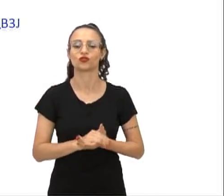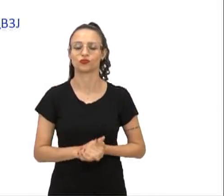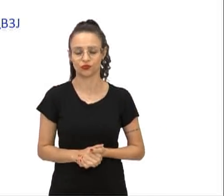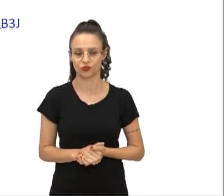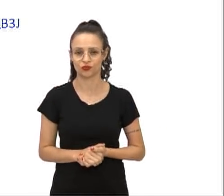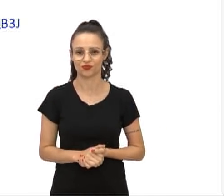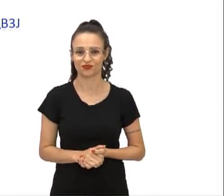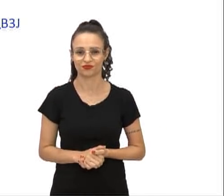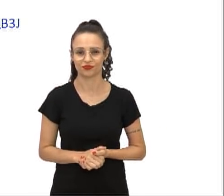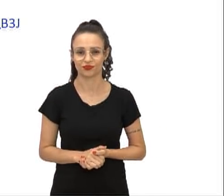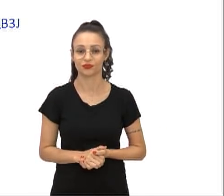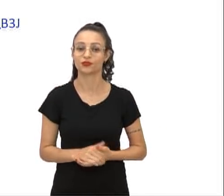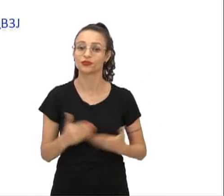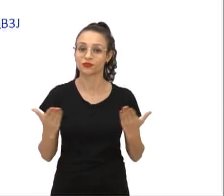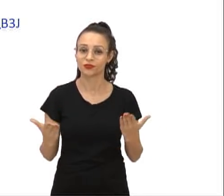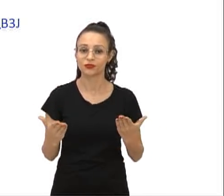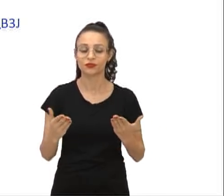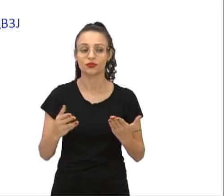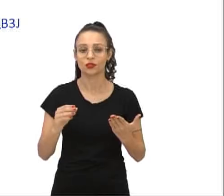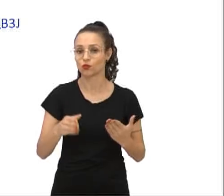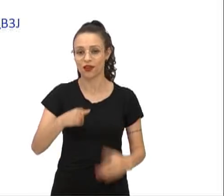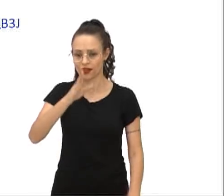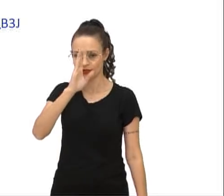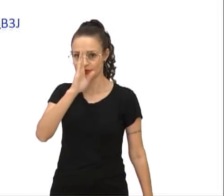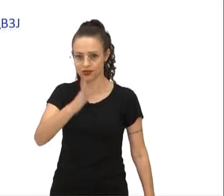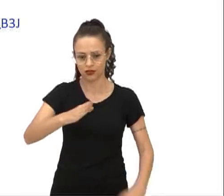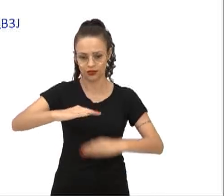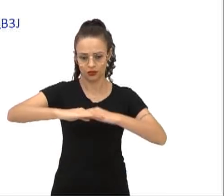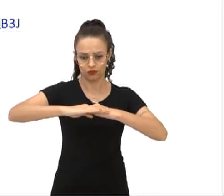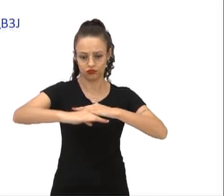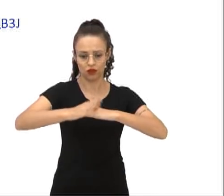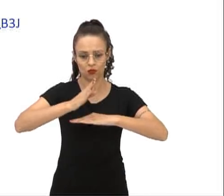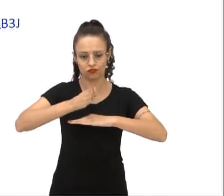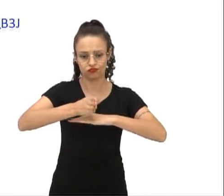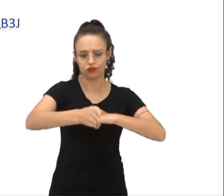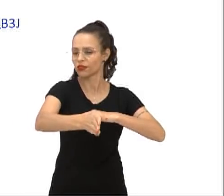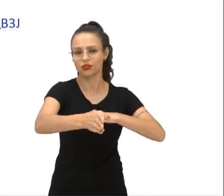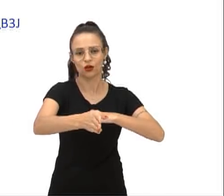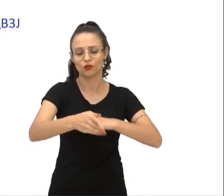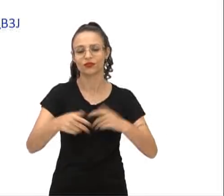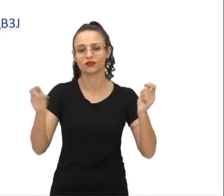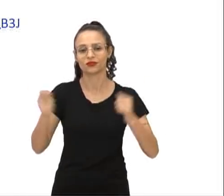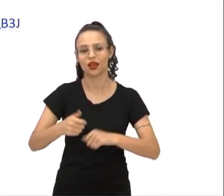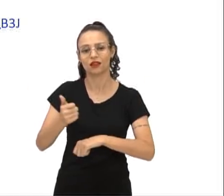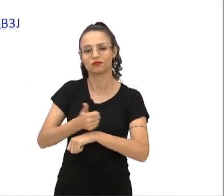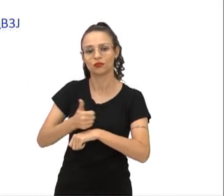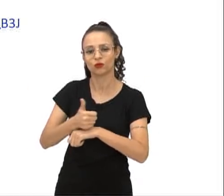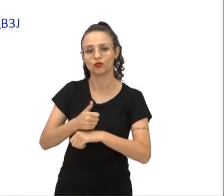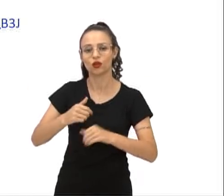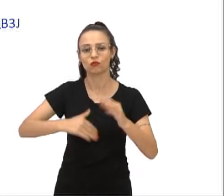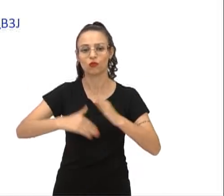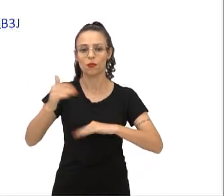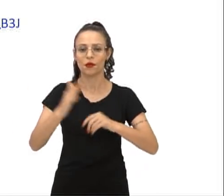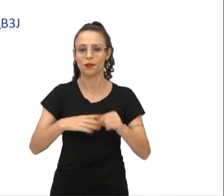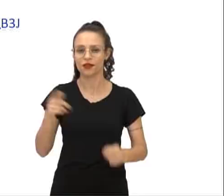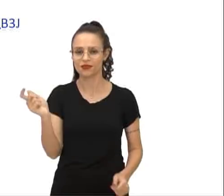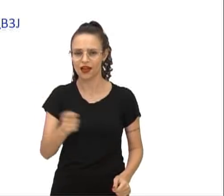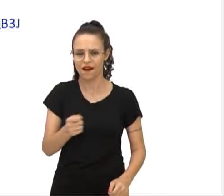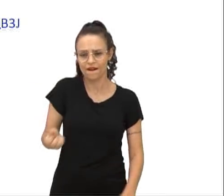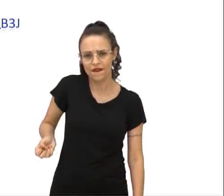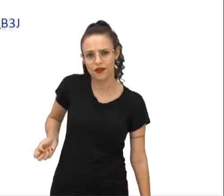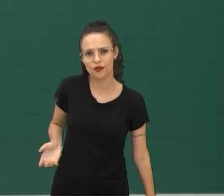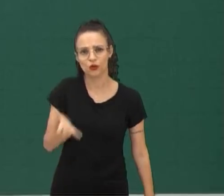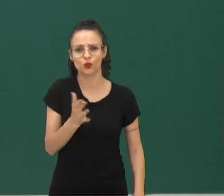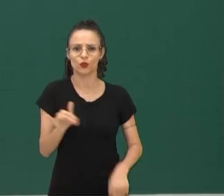do arremesso, tá? Em vez de apenas seguir em linha reta. Isso permite aos jogadores mais experientes criarem jogadas de efeito,